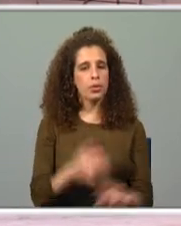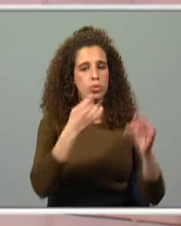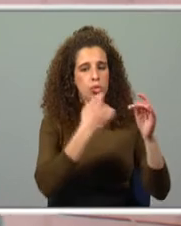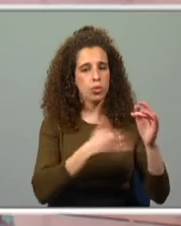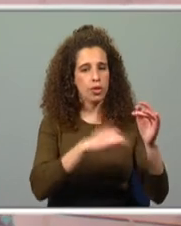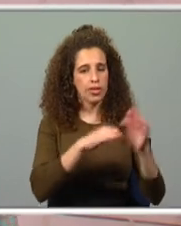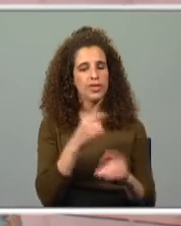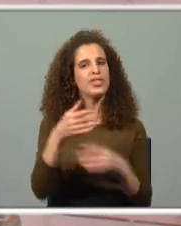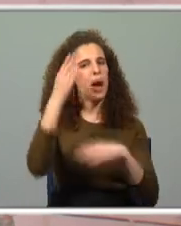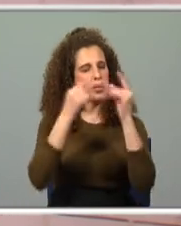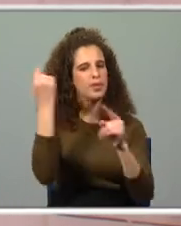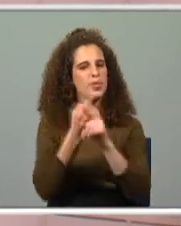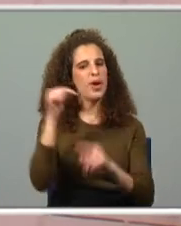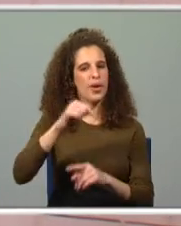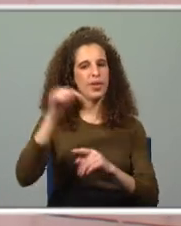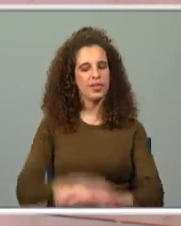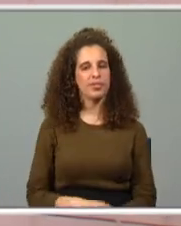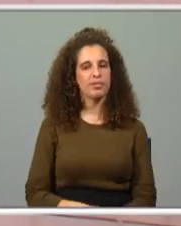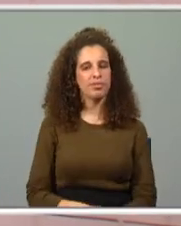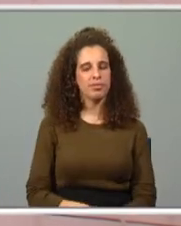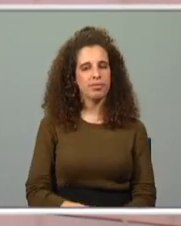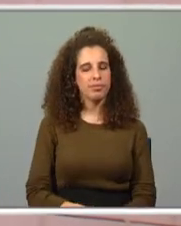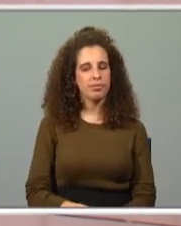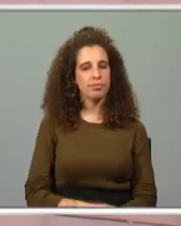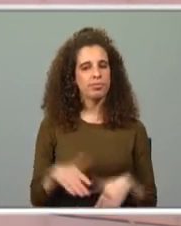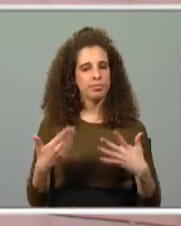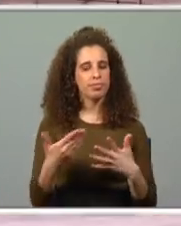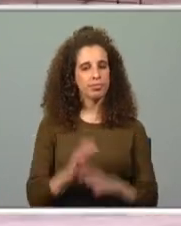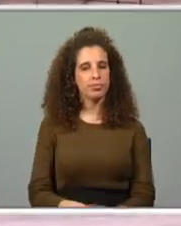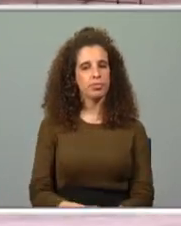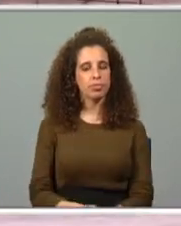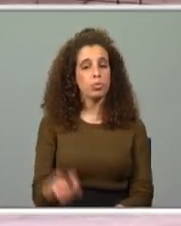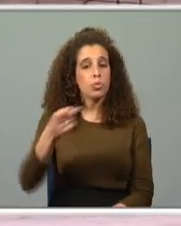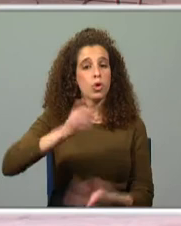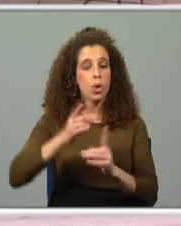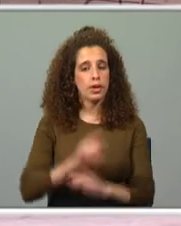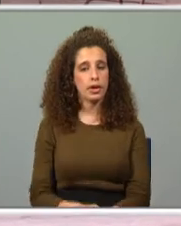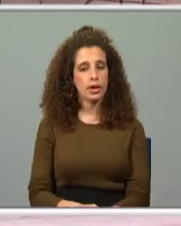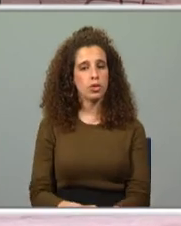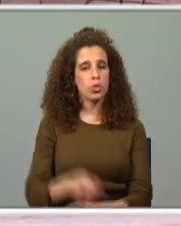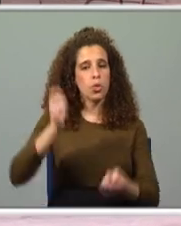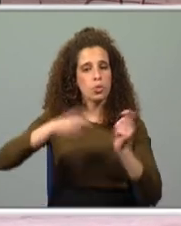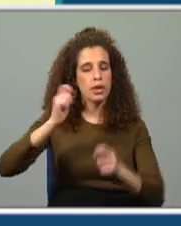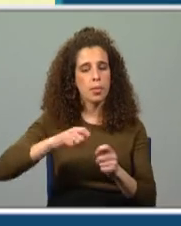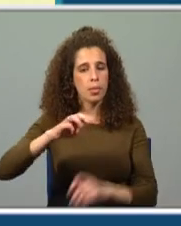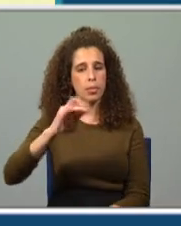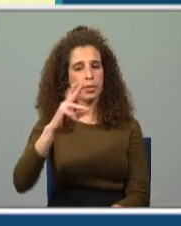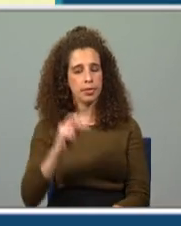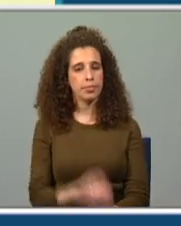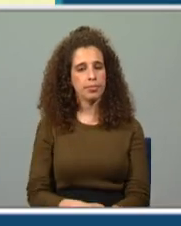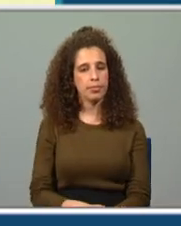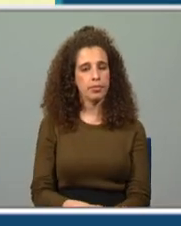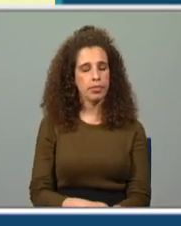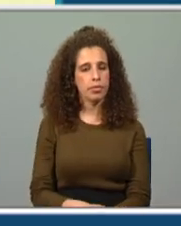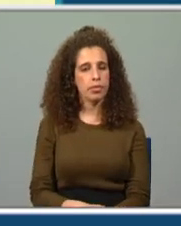Sim. Já aprendi qualquer coisa hoje. Então, o que é que se passava com o tambor da Maria? O tambor